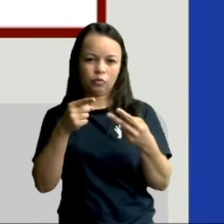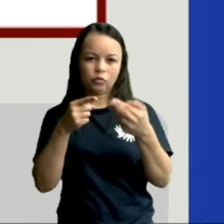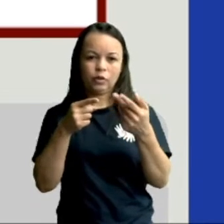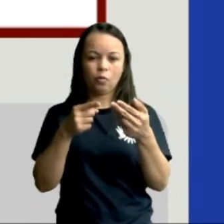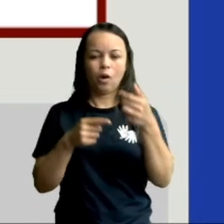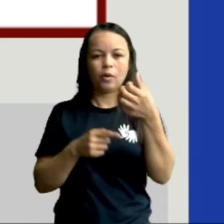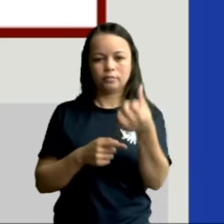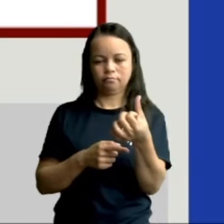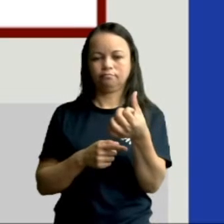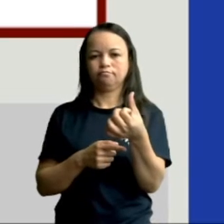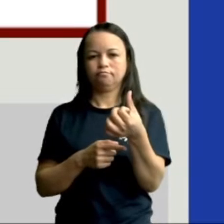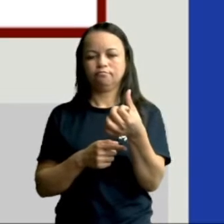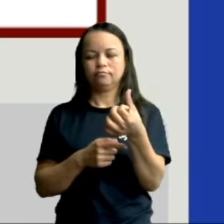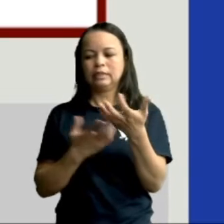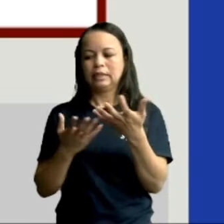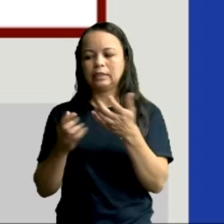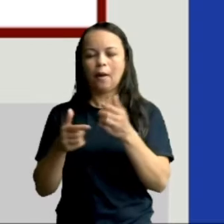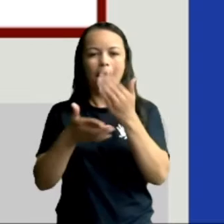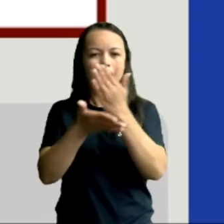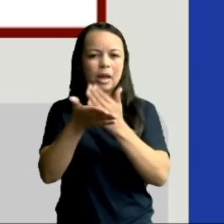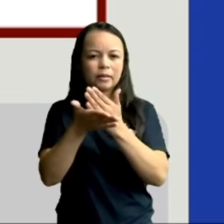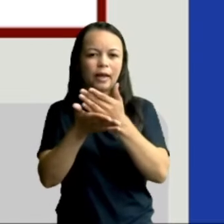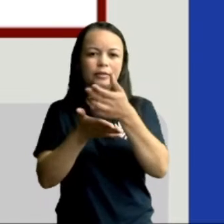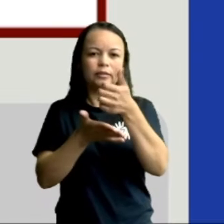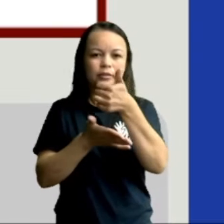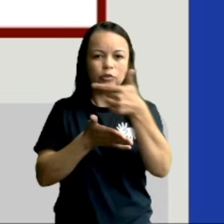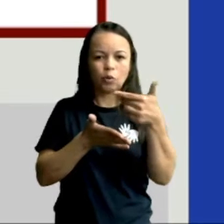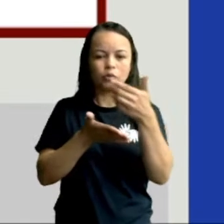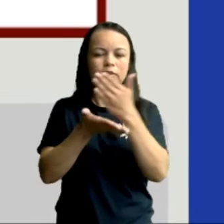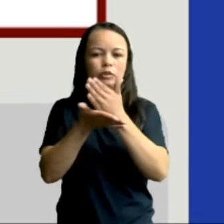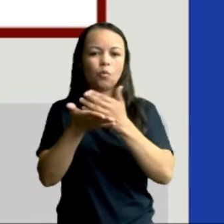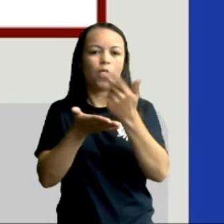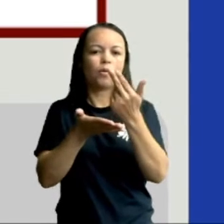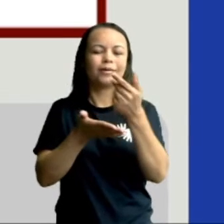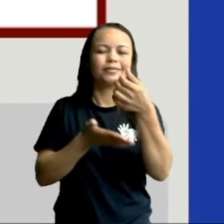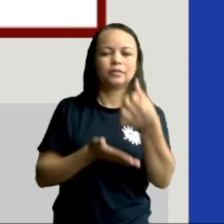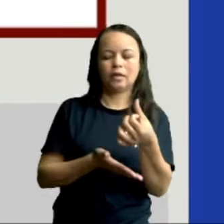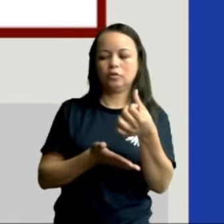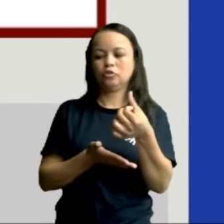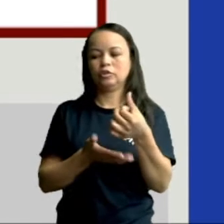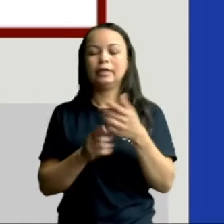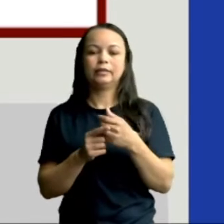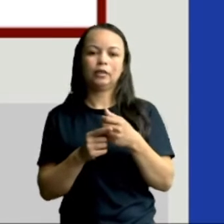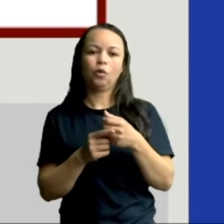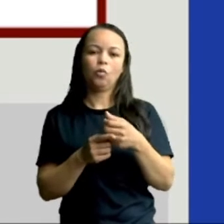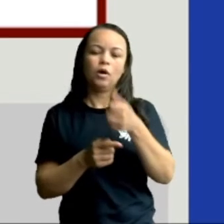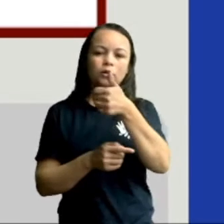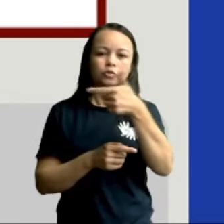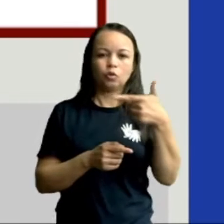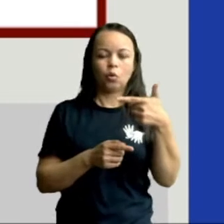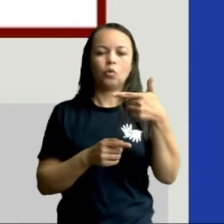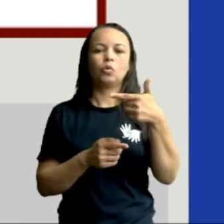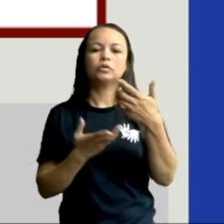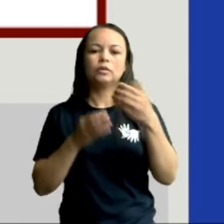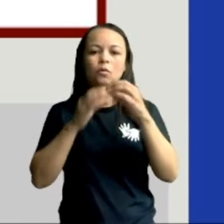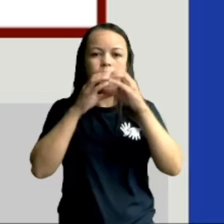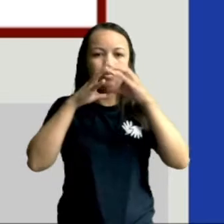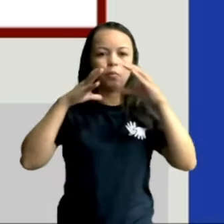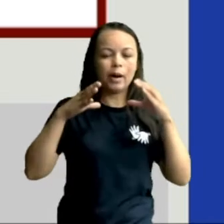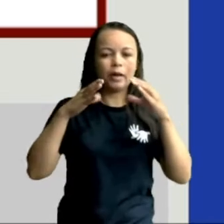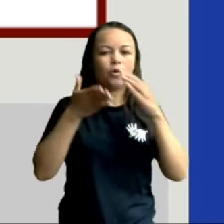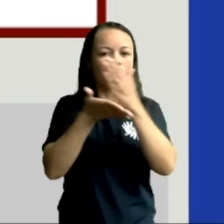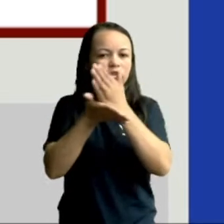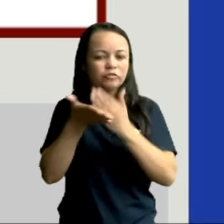Qual é a metade de 12? 6. Então, a metade dos balões amarelos são 12. Então, Ana tem 6